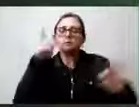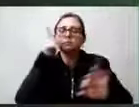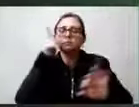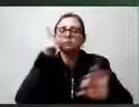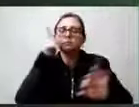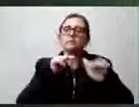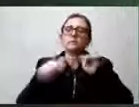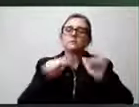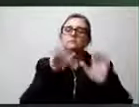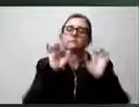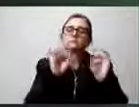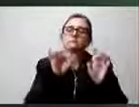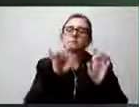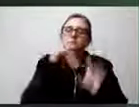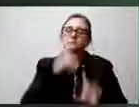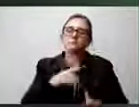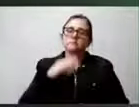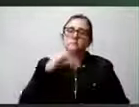nesses tipos de paciente.